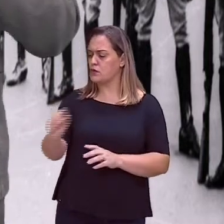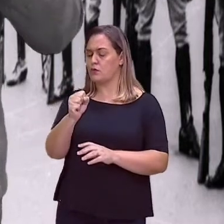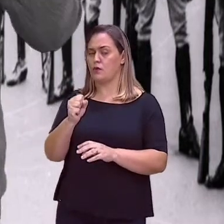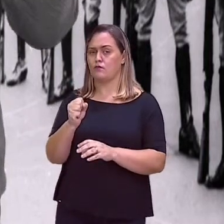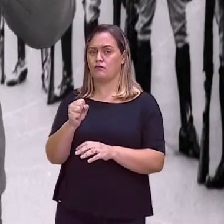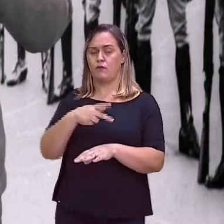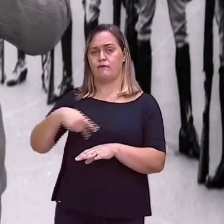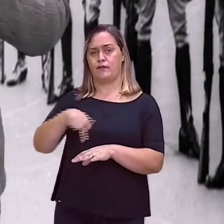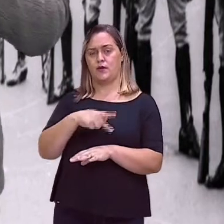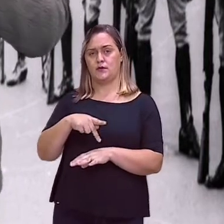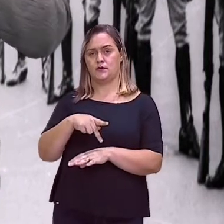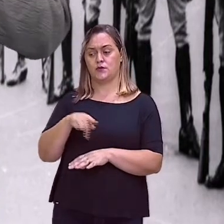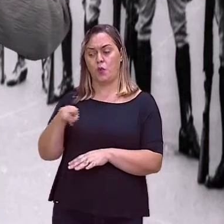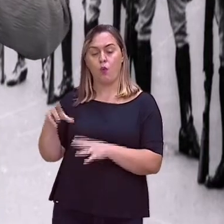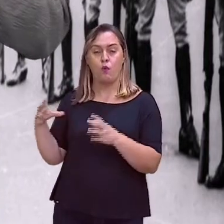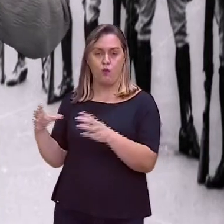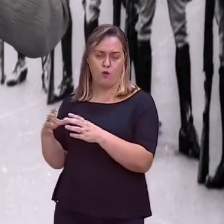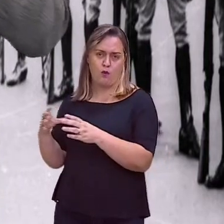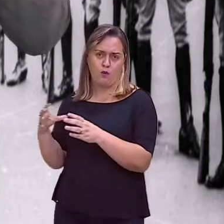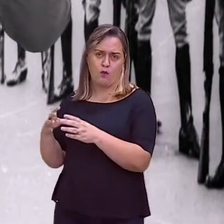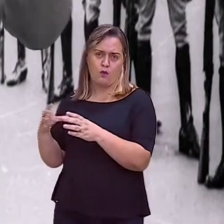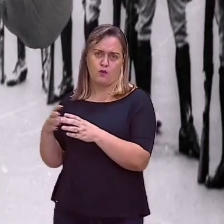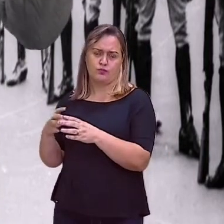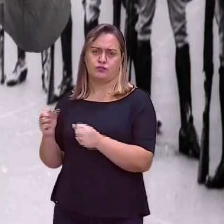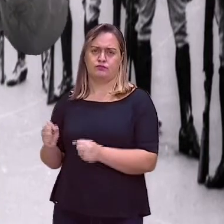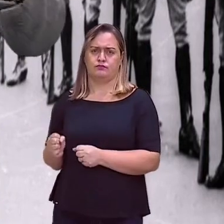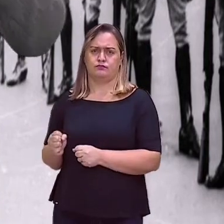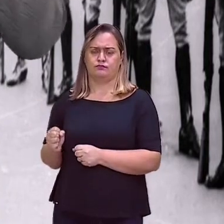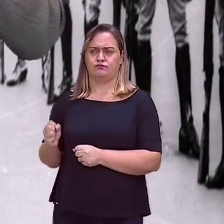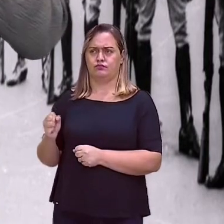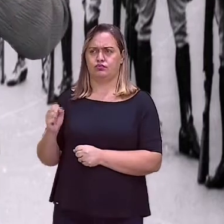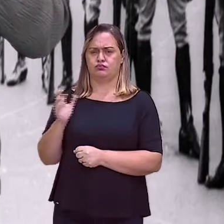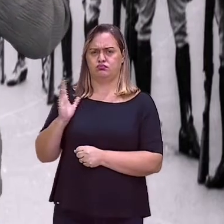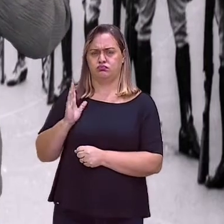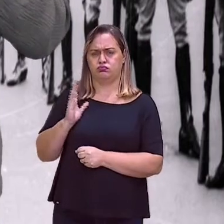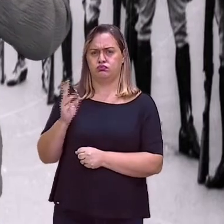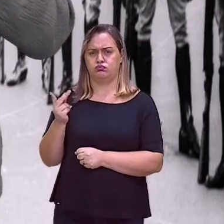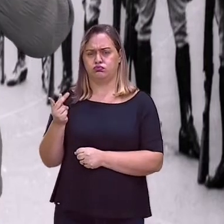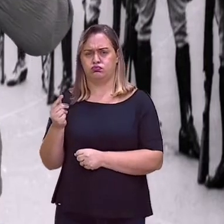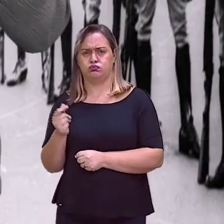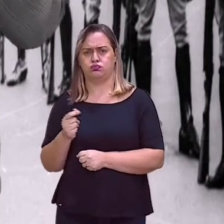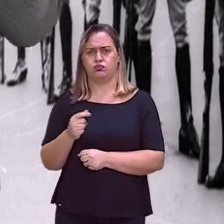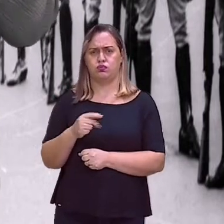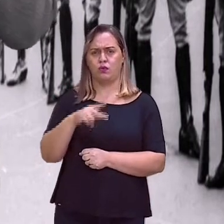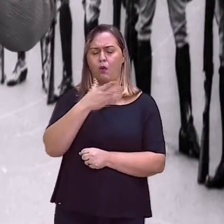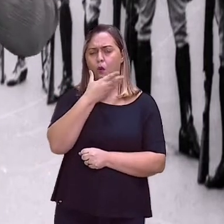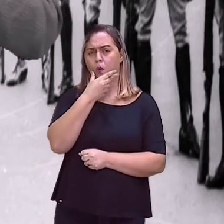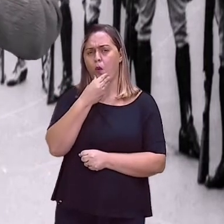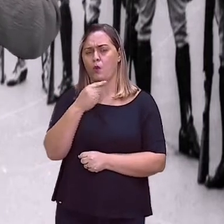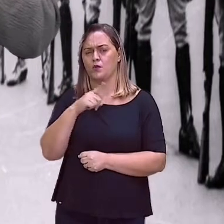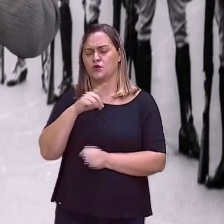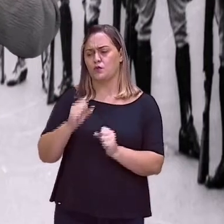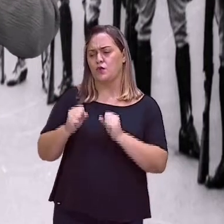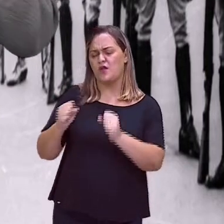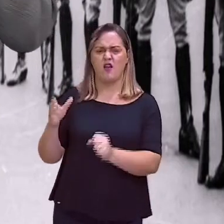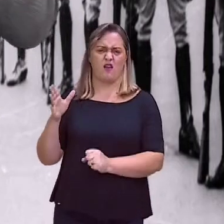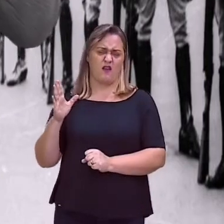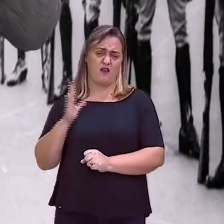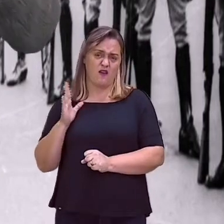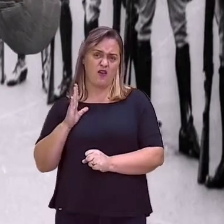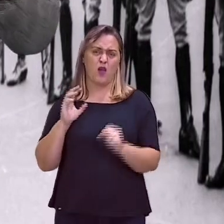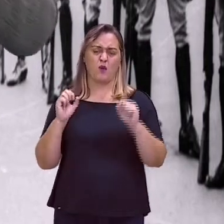E essa grande elite eram os industriais, eram aqueles que detinham o poder,